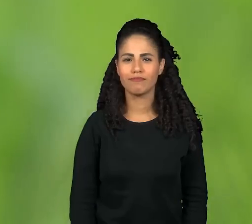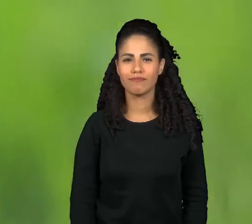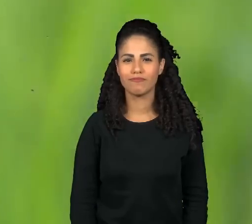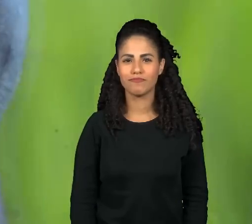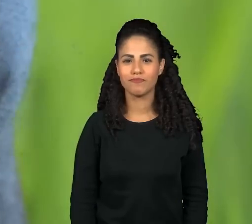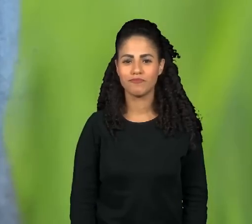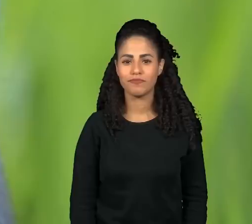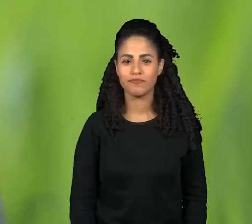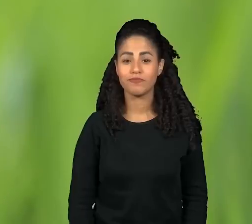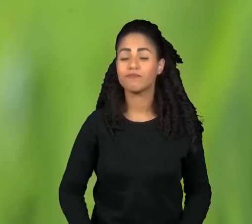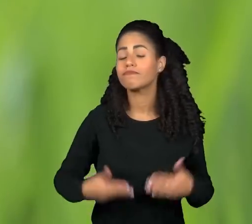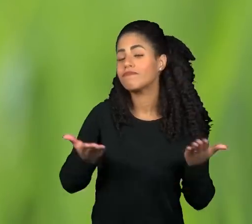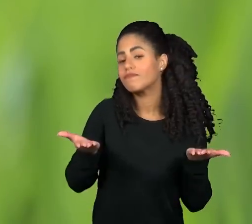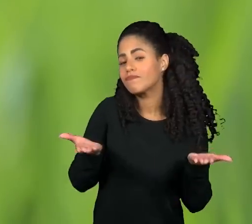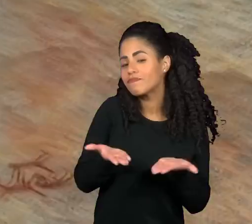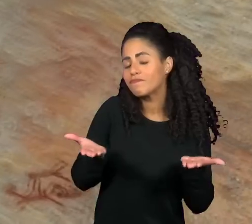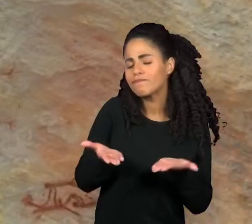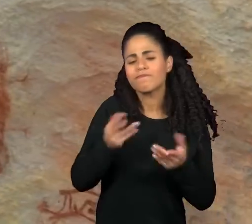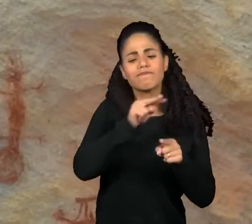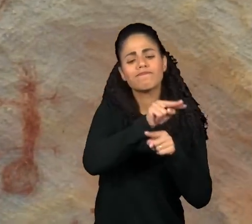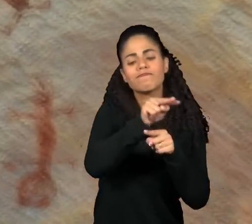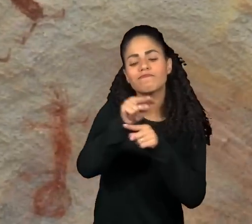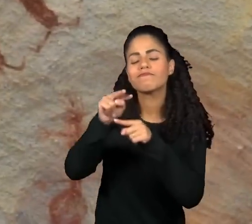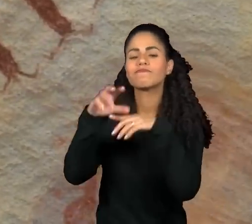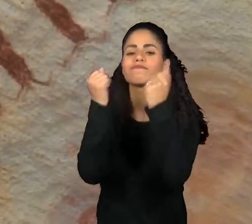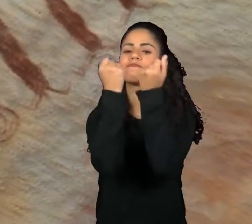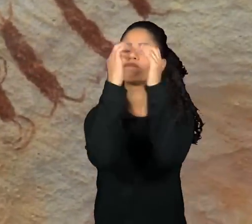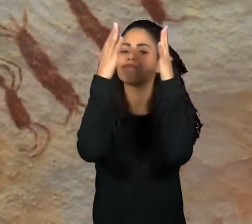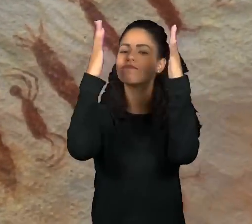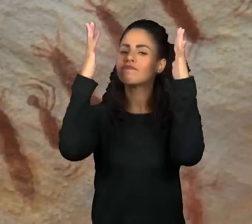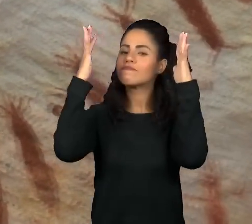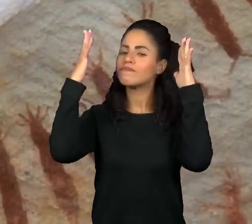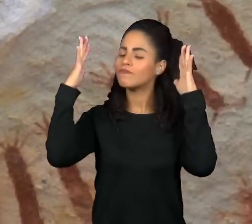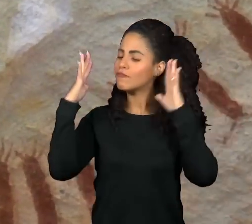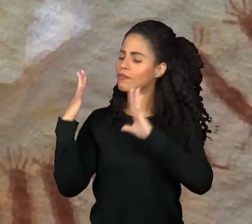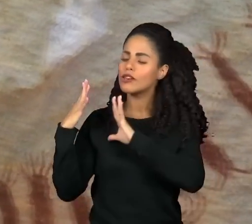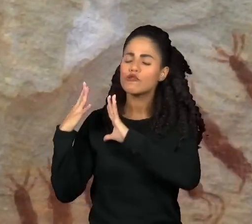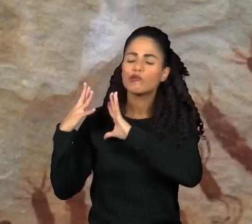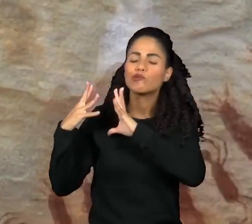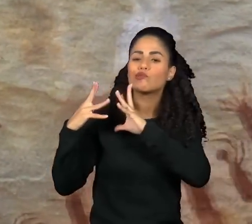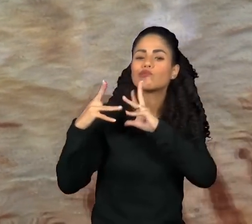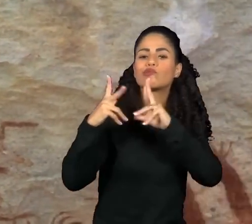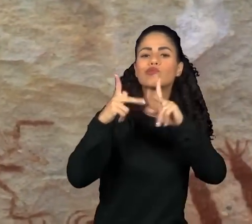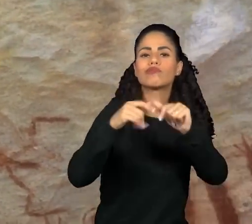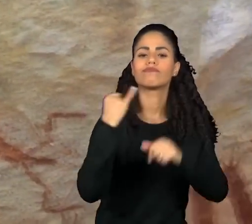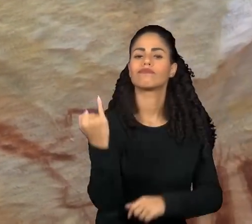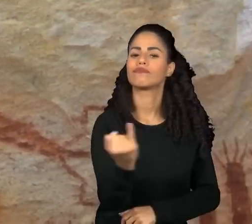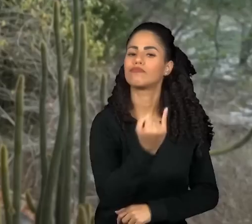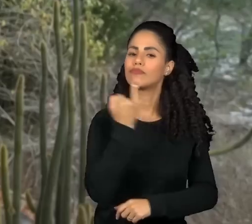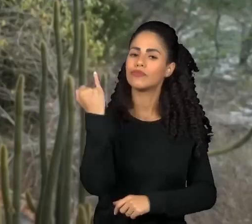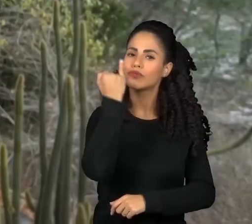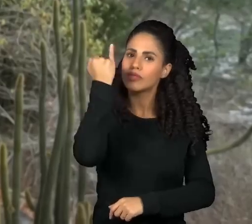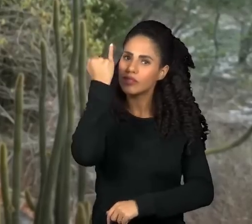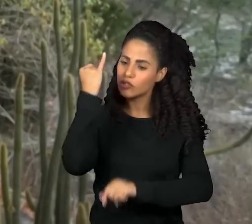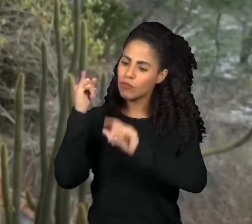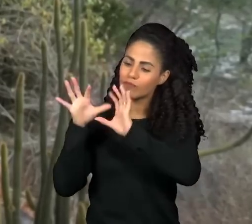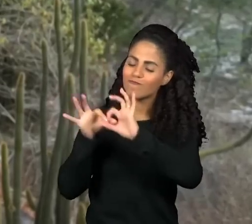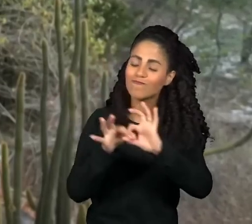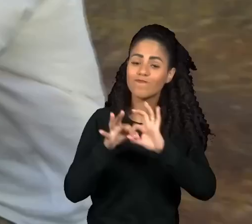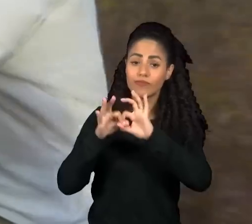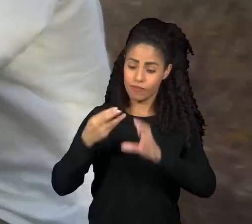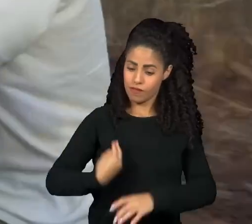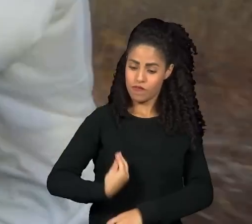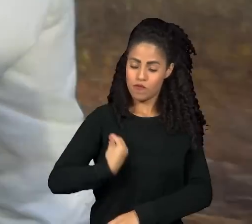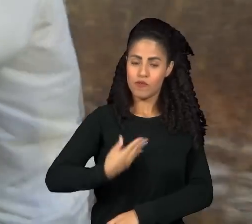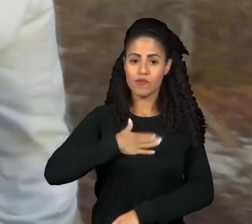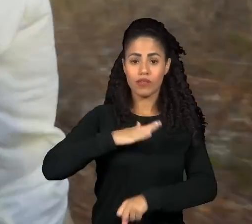Eu acho que hoje a conservação é todo o fio que conduziu todas as coisas que eu fiz na minha